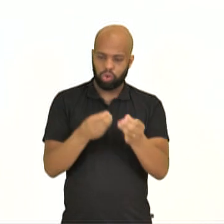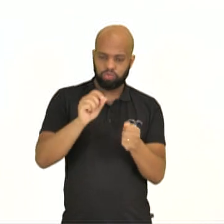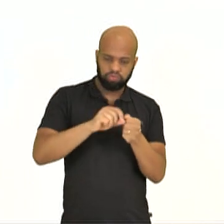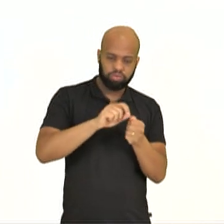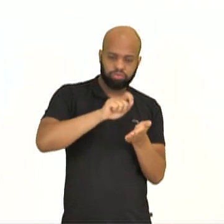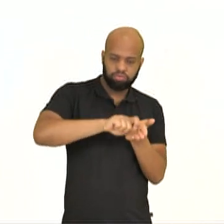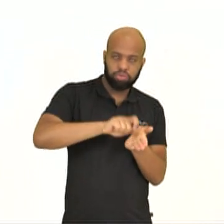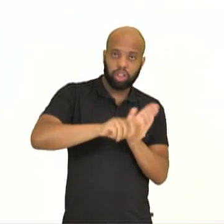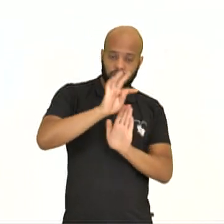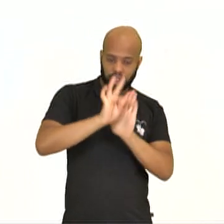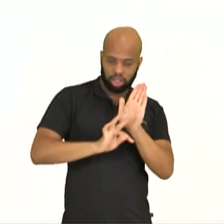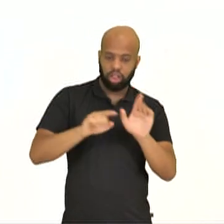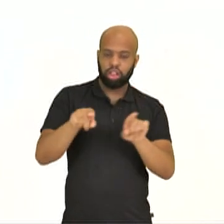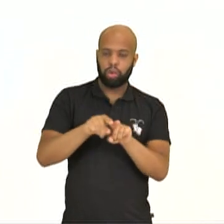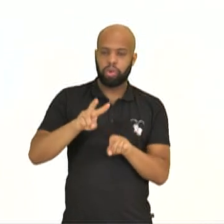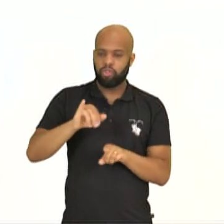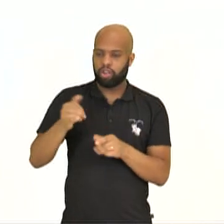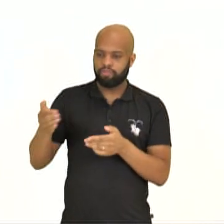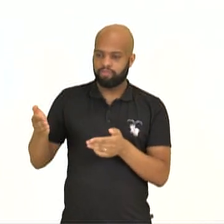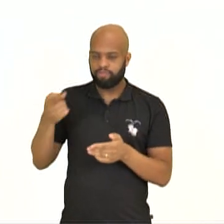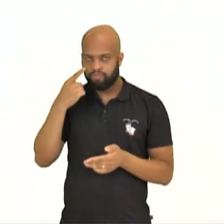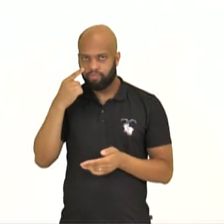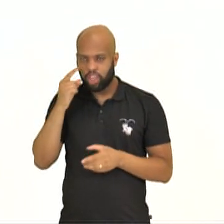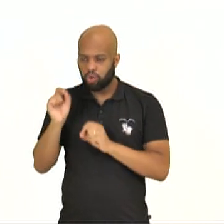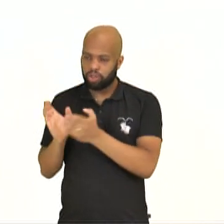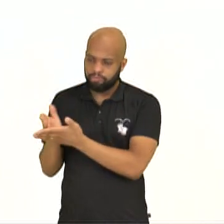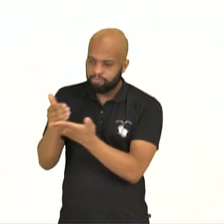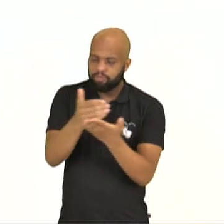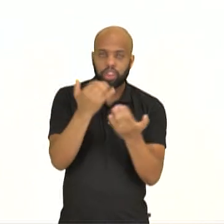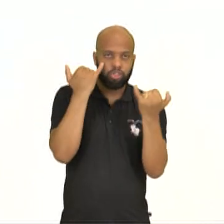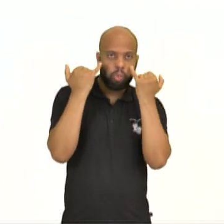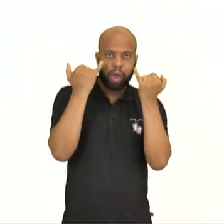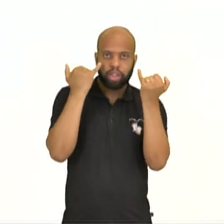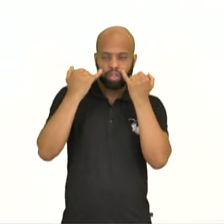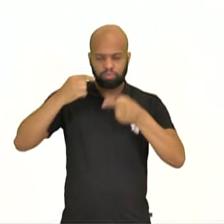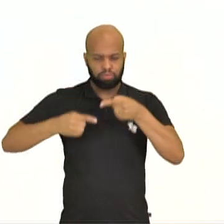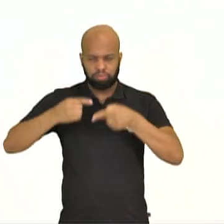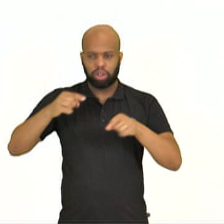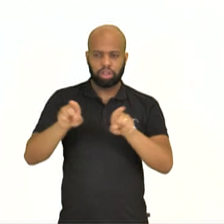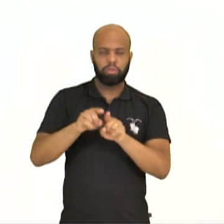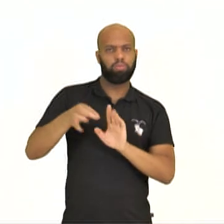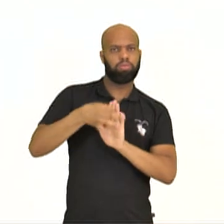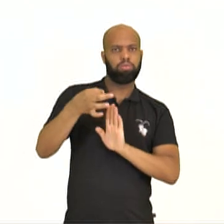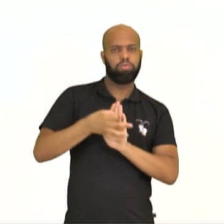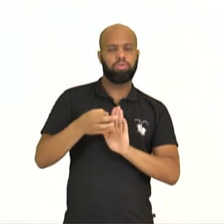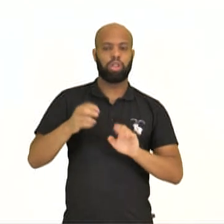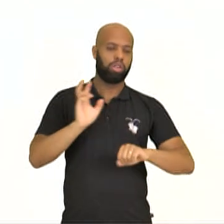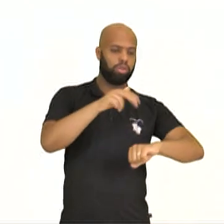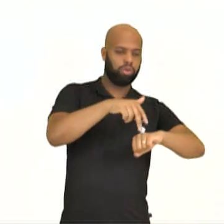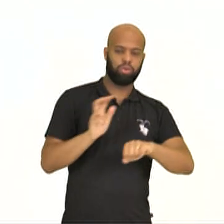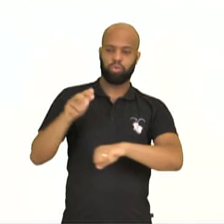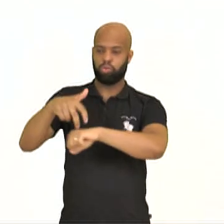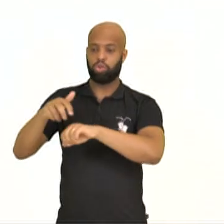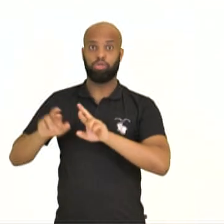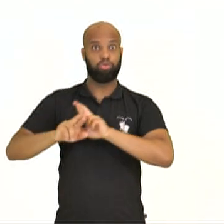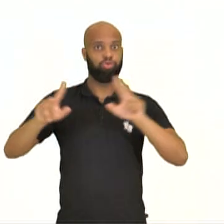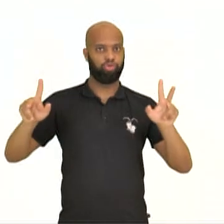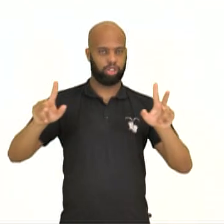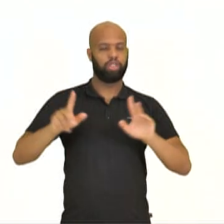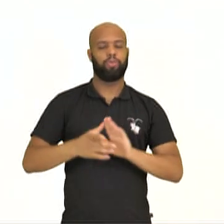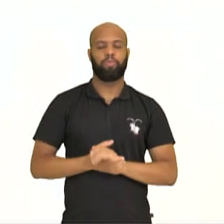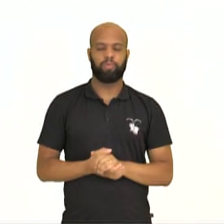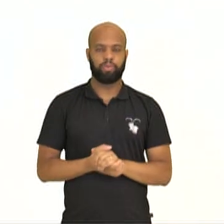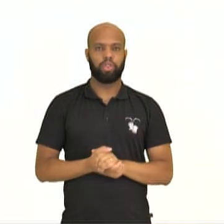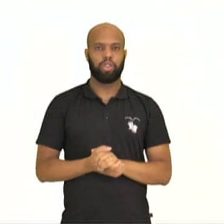texto, vamos levantar dados e informações sobre as questões polêmicas, argumentos e diferentes posicionamentos. Nós